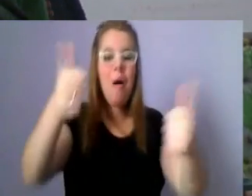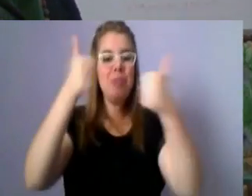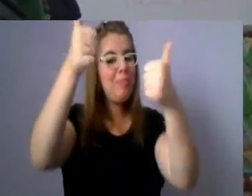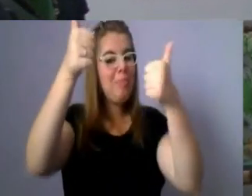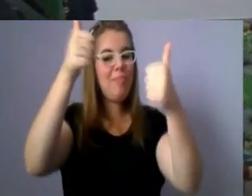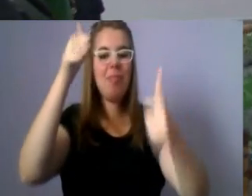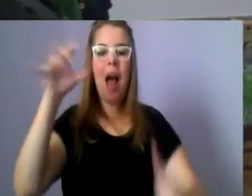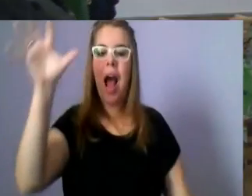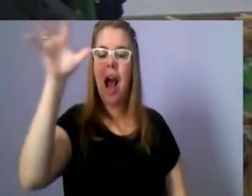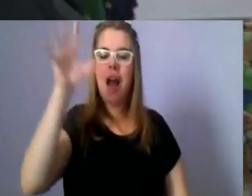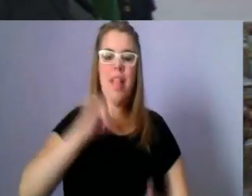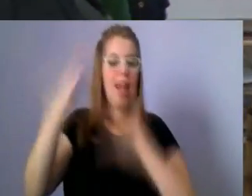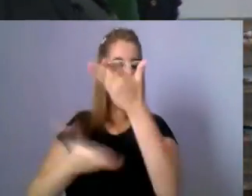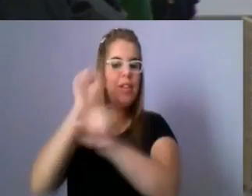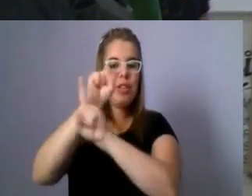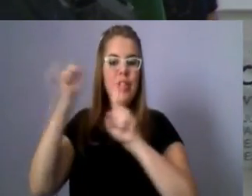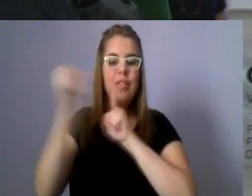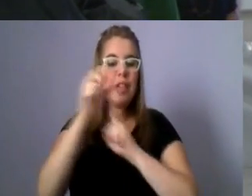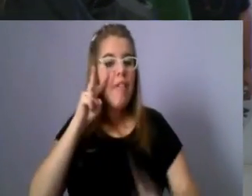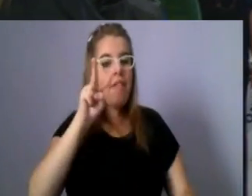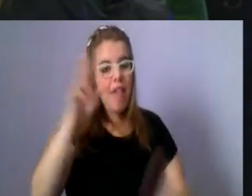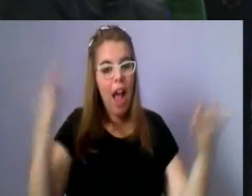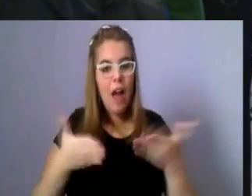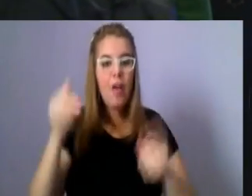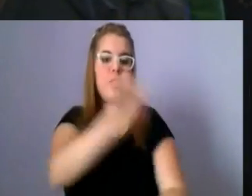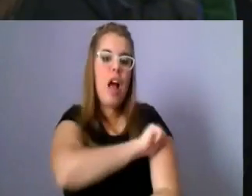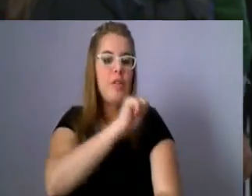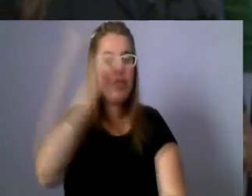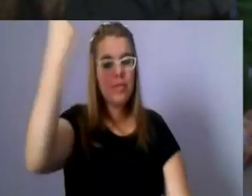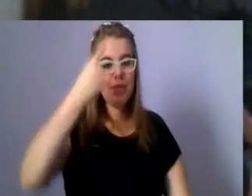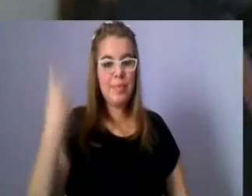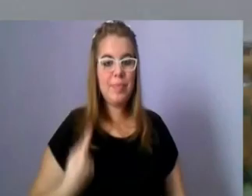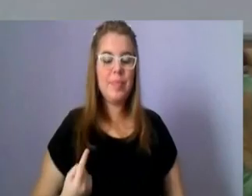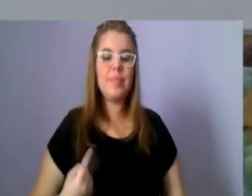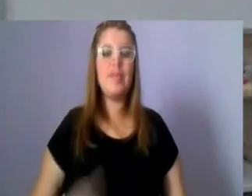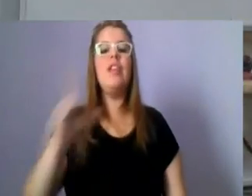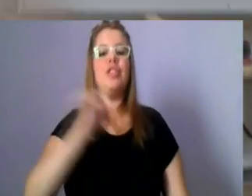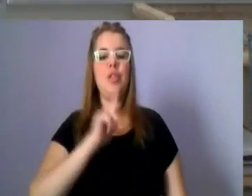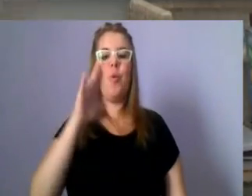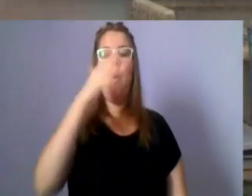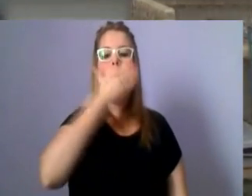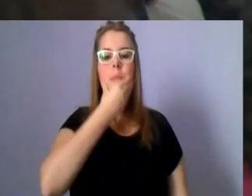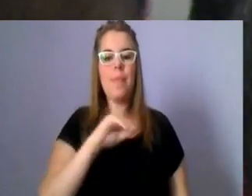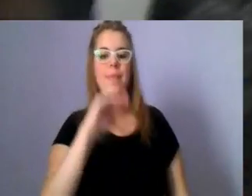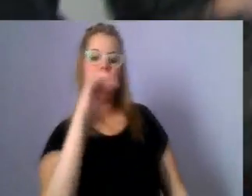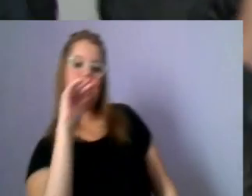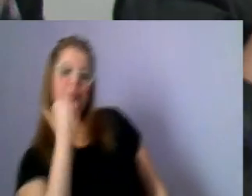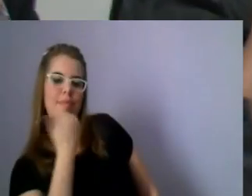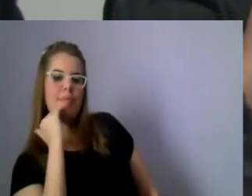de positivo para o dia a dia, para a convivência social. É que você vai ver agora com os alunos da Cíntia Firmino. Havia um homem